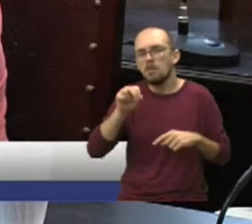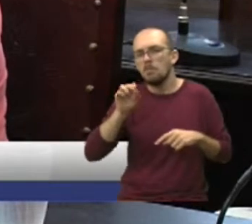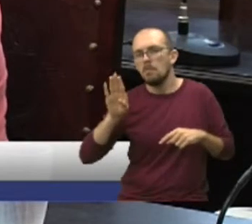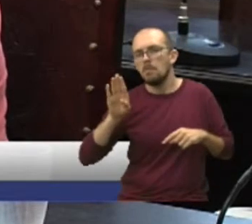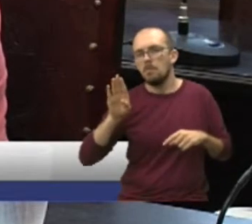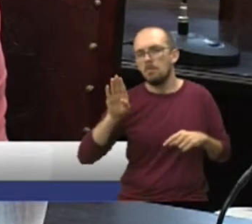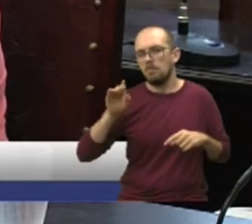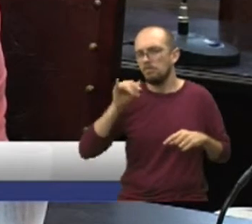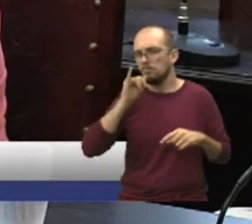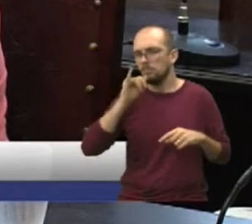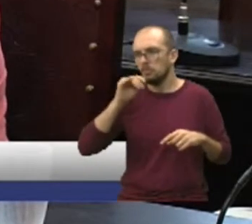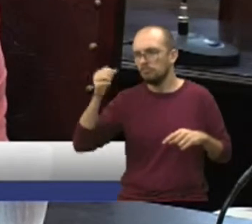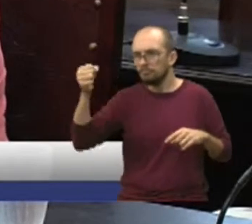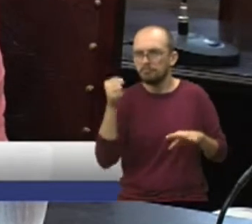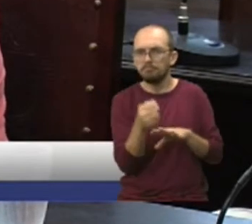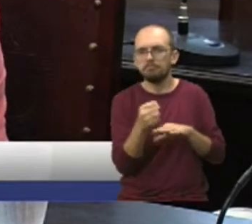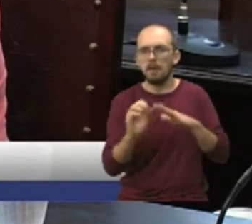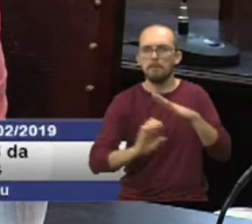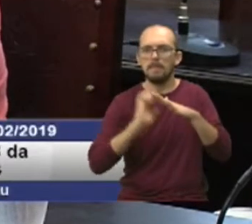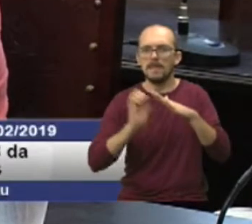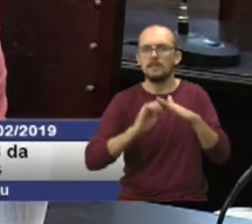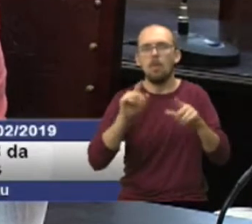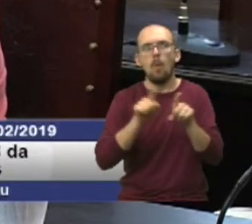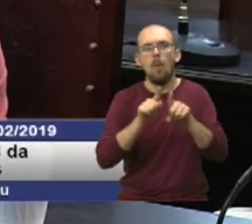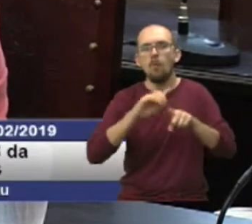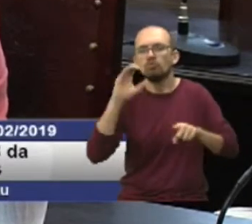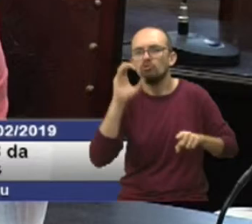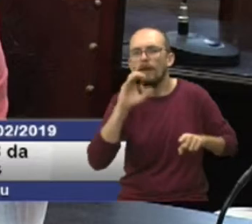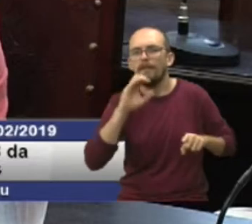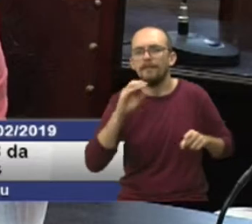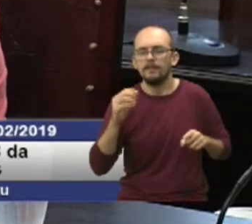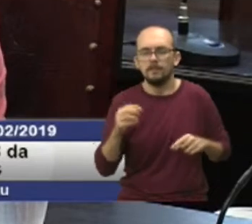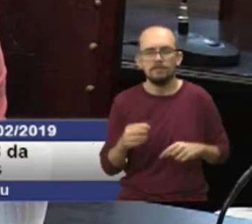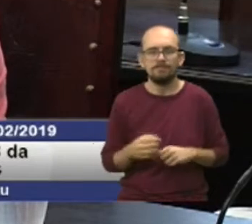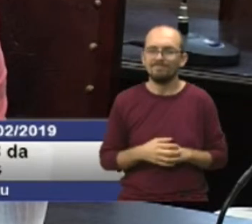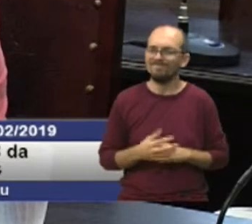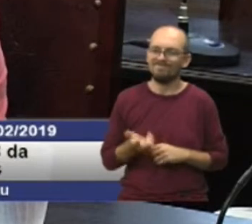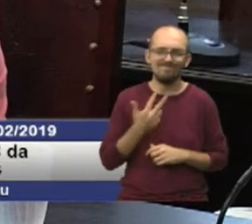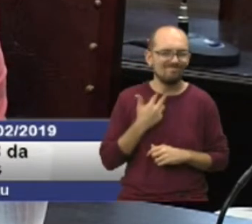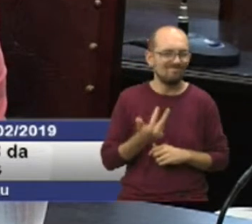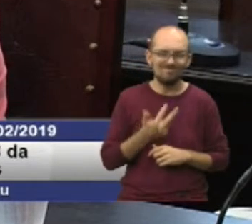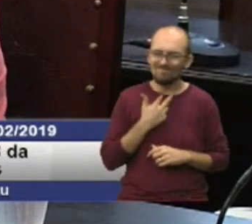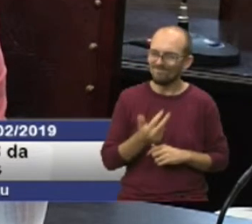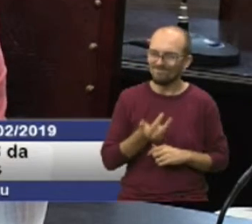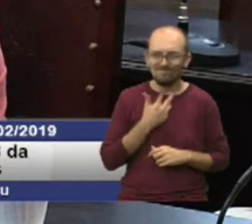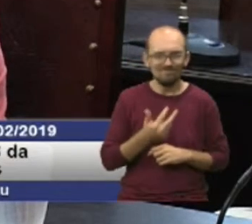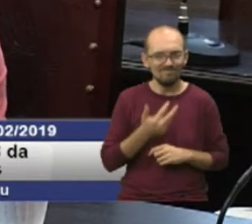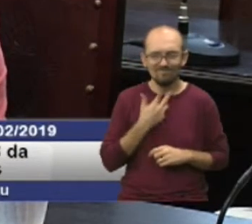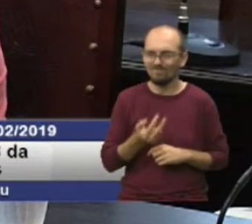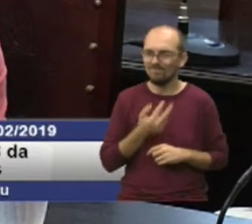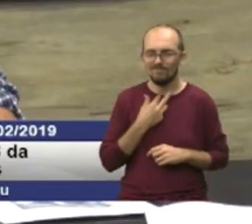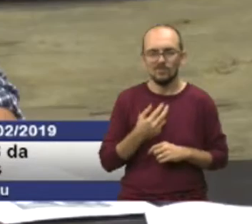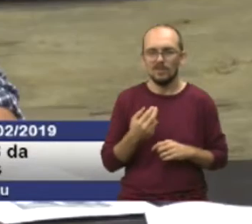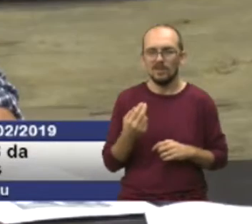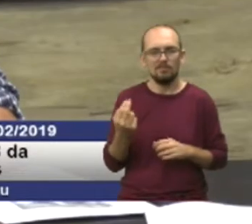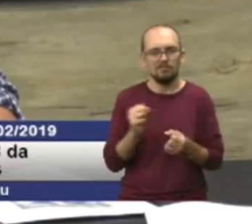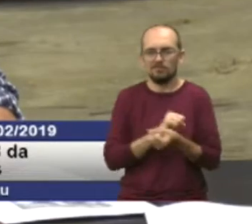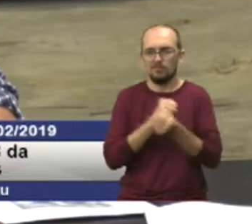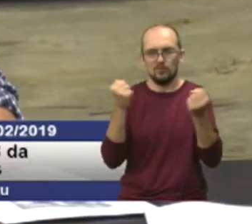de contratação de uma empresa, de urgência, existe isso? Não, Tito, infelizmente, não existe. Porque eu vou